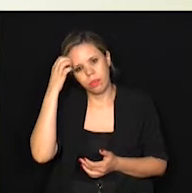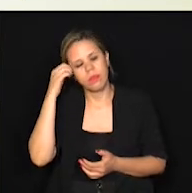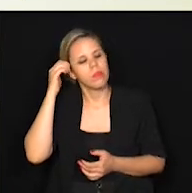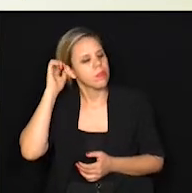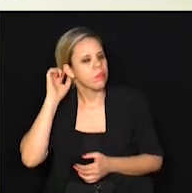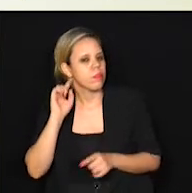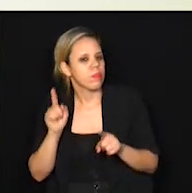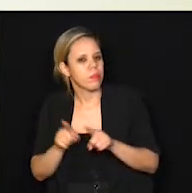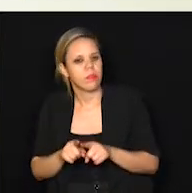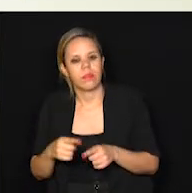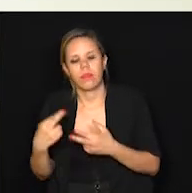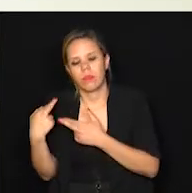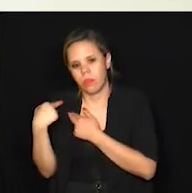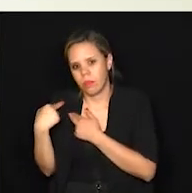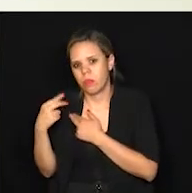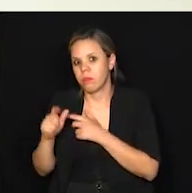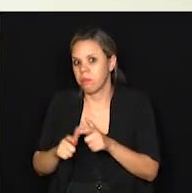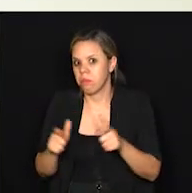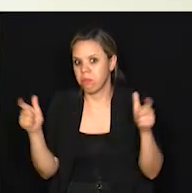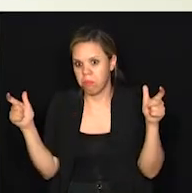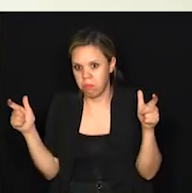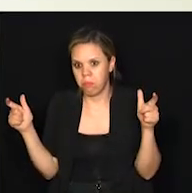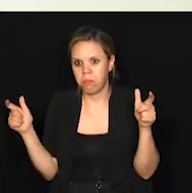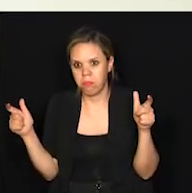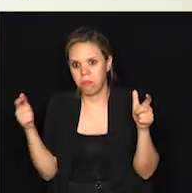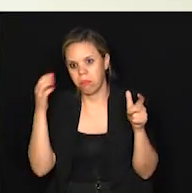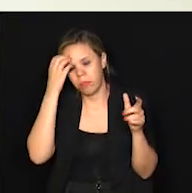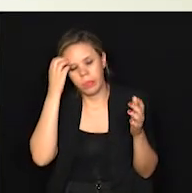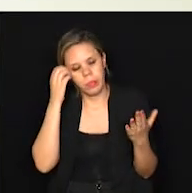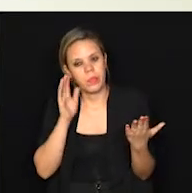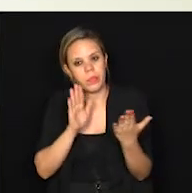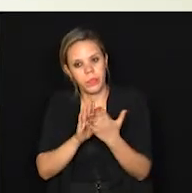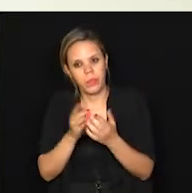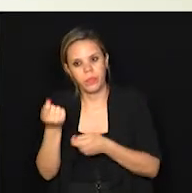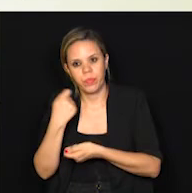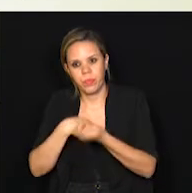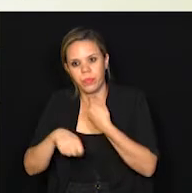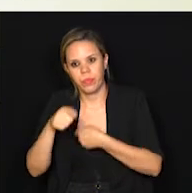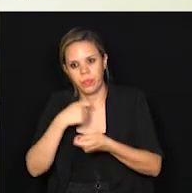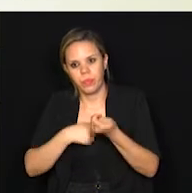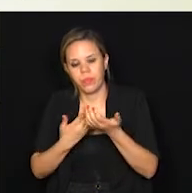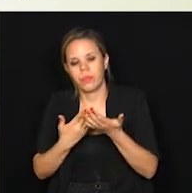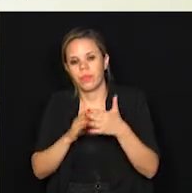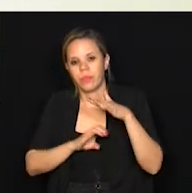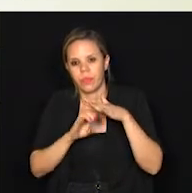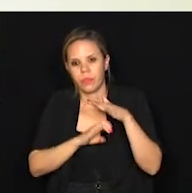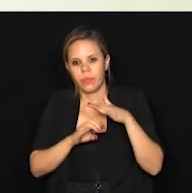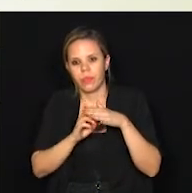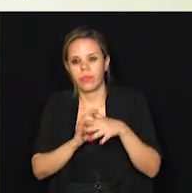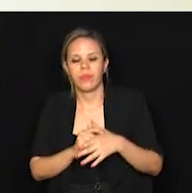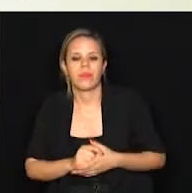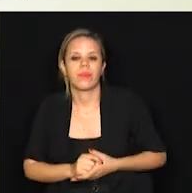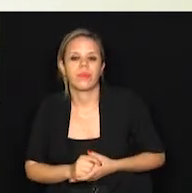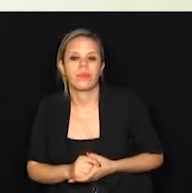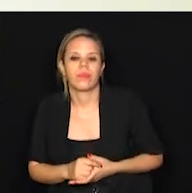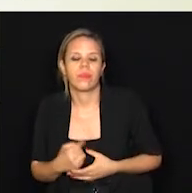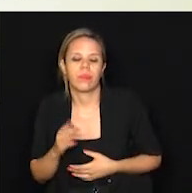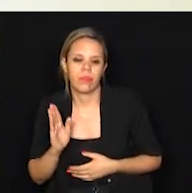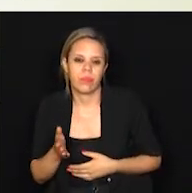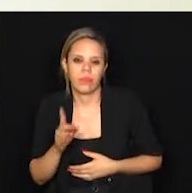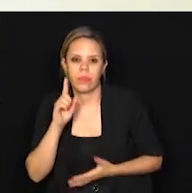nós propomos? Ouvindo vocês, ouvindo as angústias, ouvindo o posicionamento, a gente também tem, como eu já disse, a